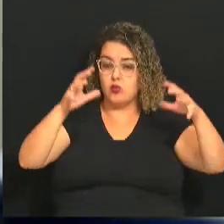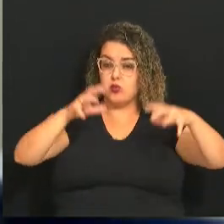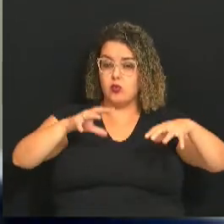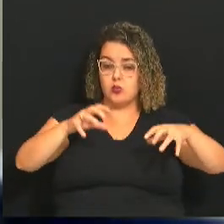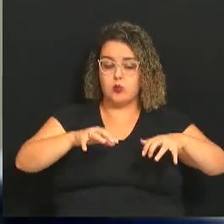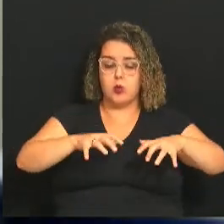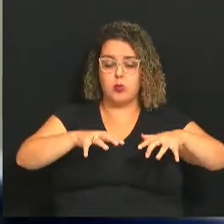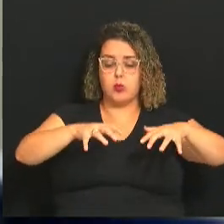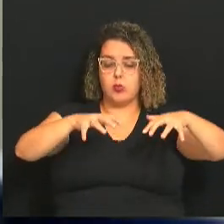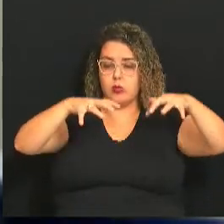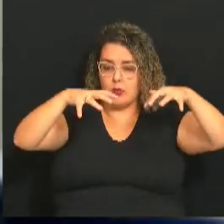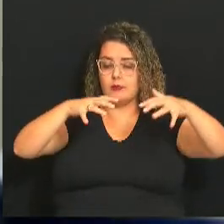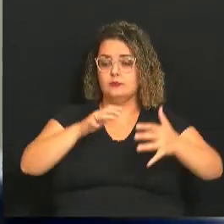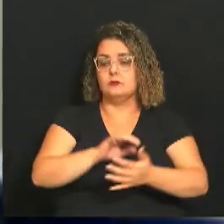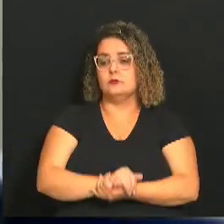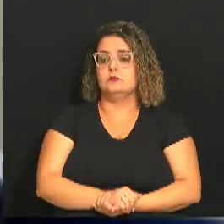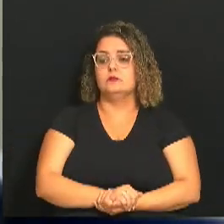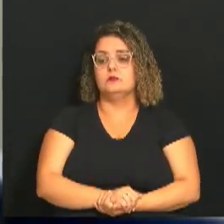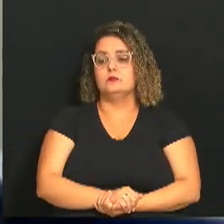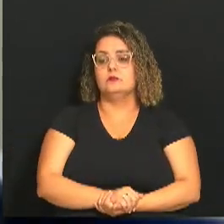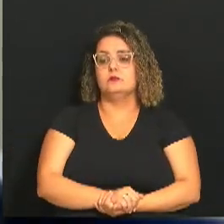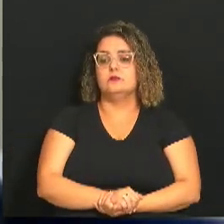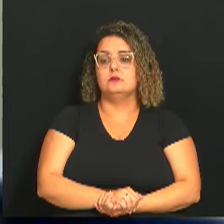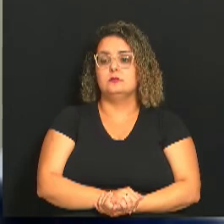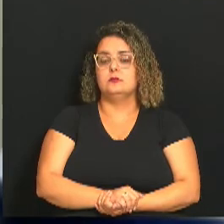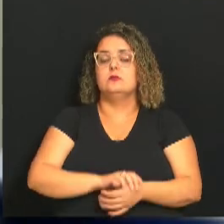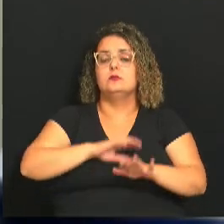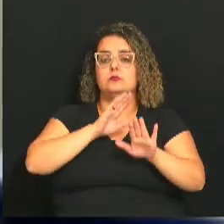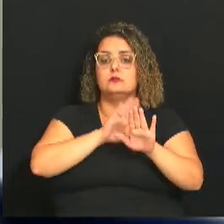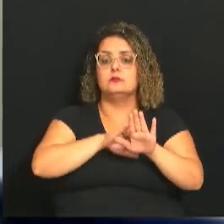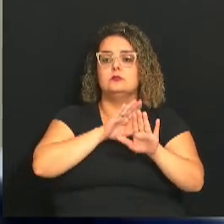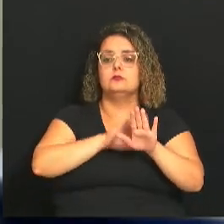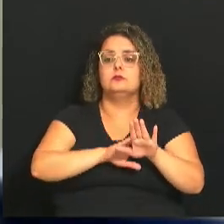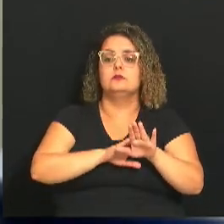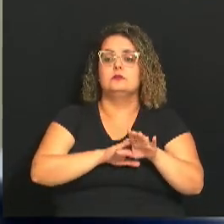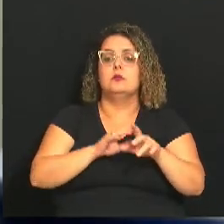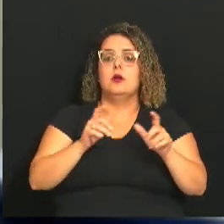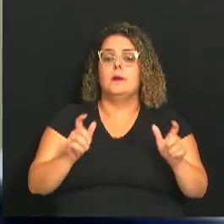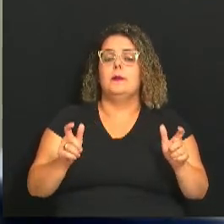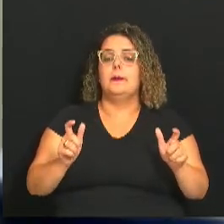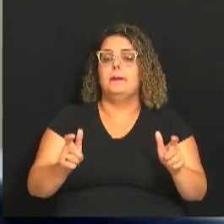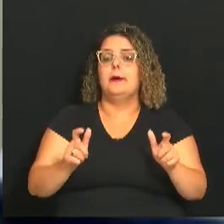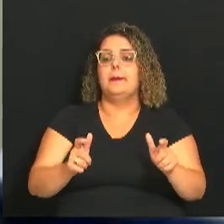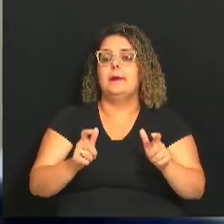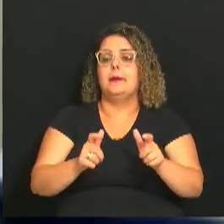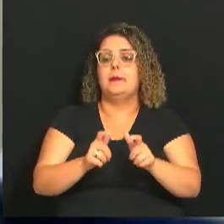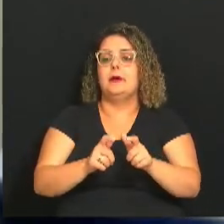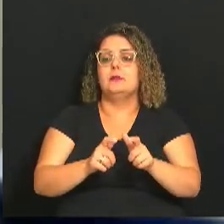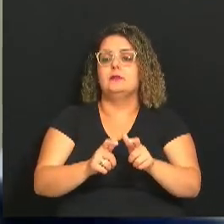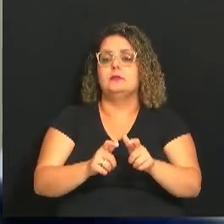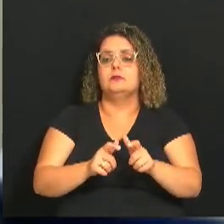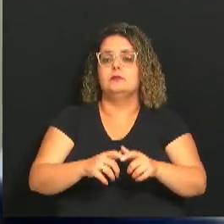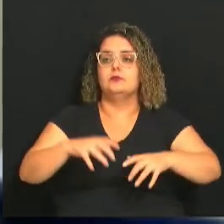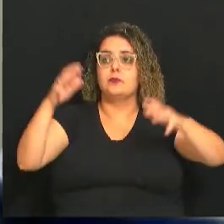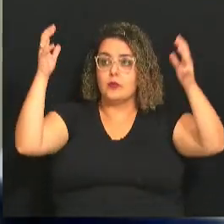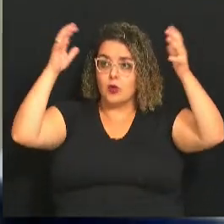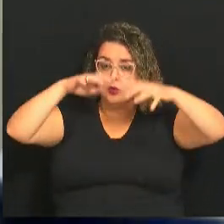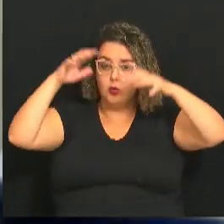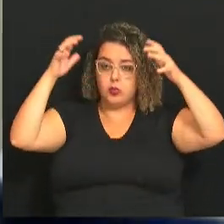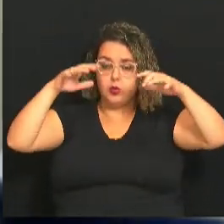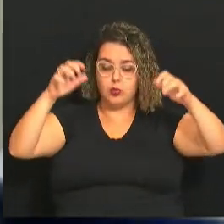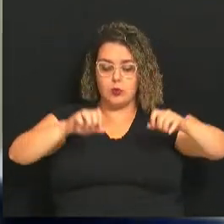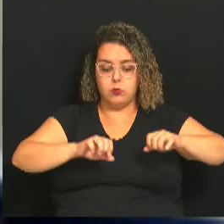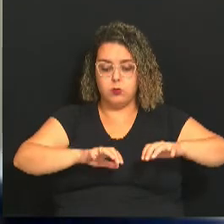que criar ações para minimizar esse aumento bruto do volume da